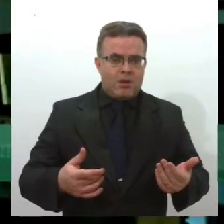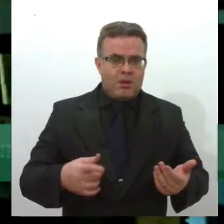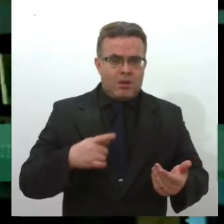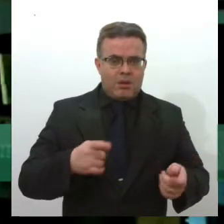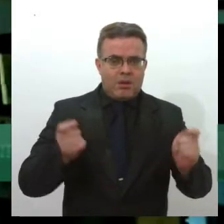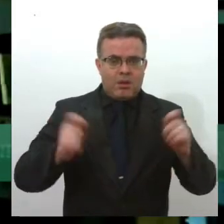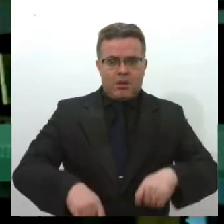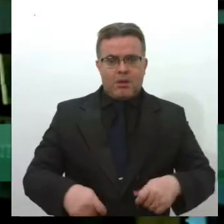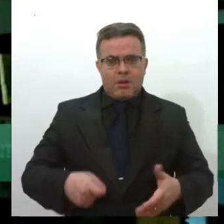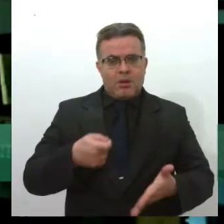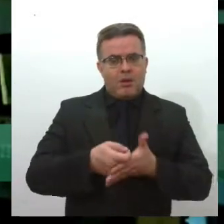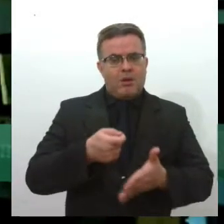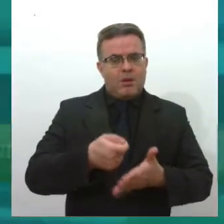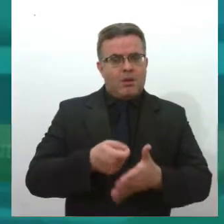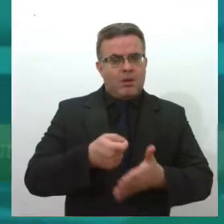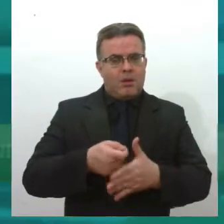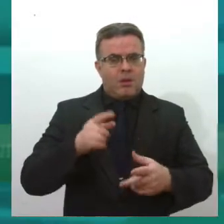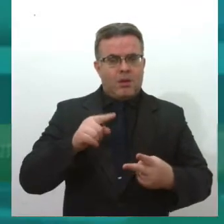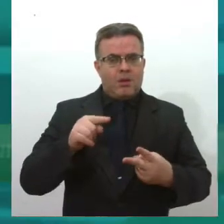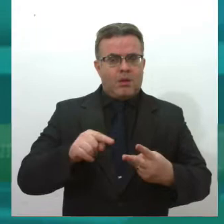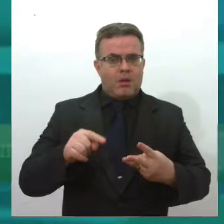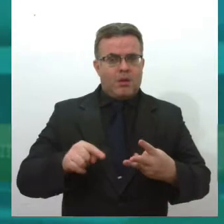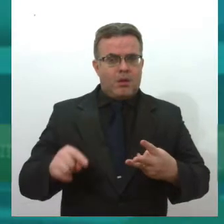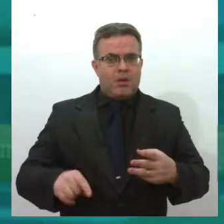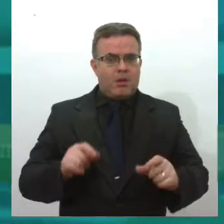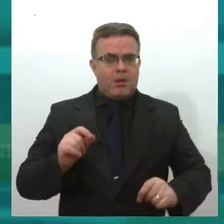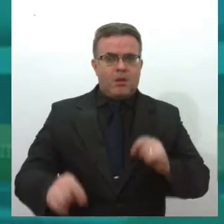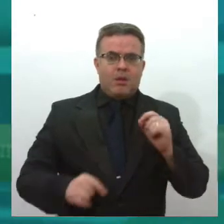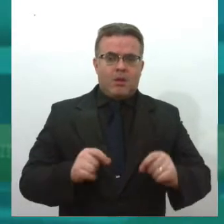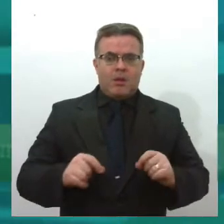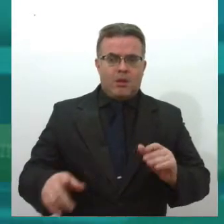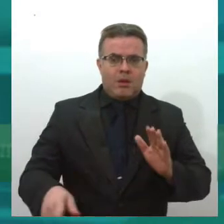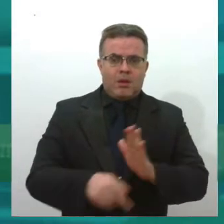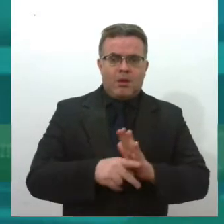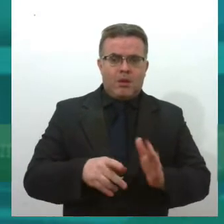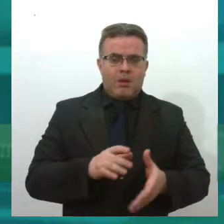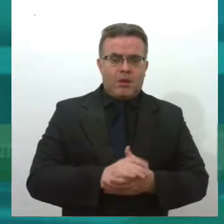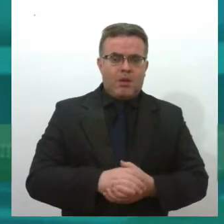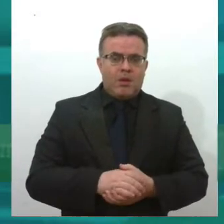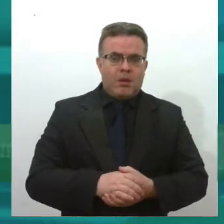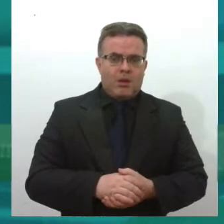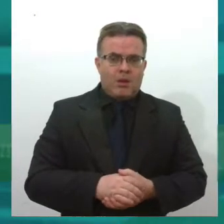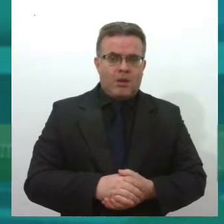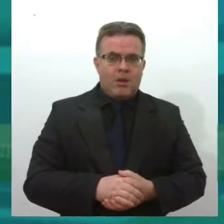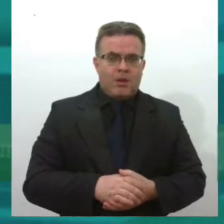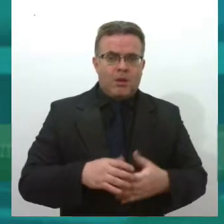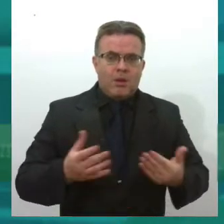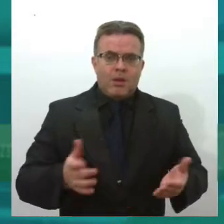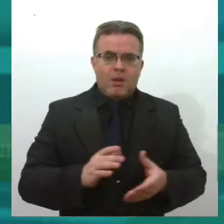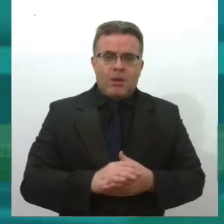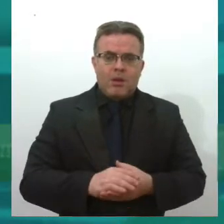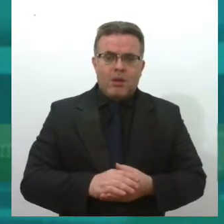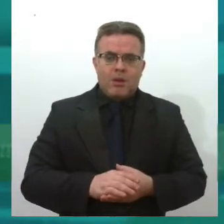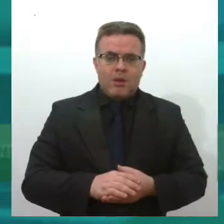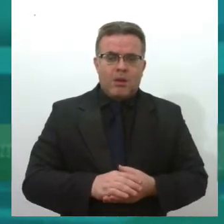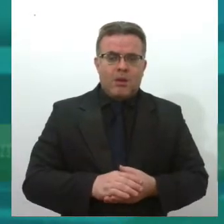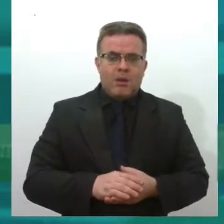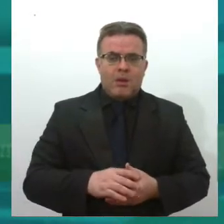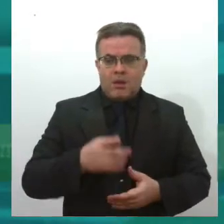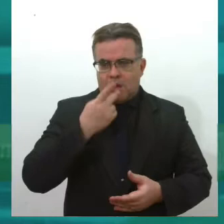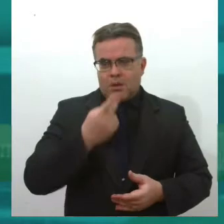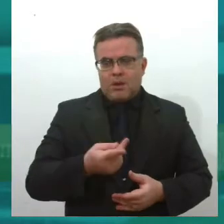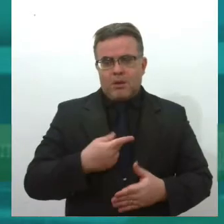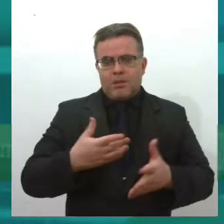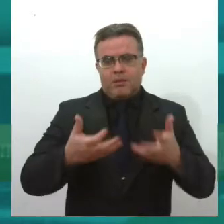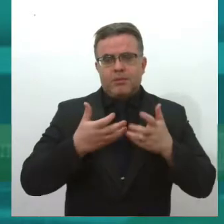exigir não apenas o dolo, como falou o Roberto, mas o específico, ou seja, não basta você querer fazer algo